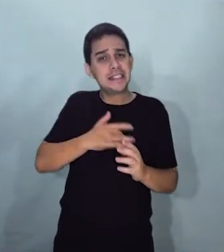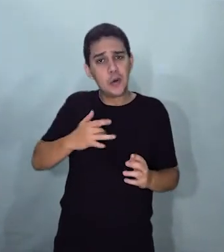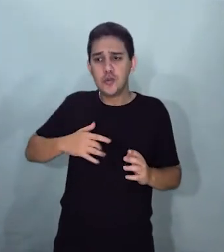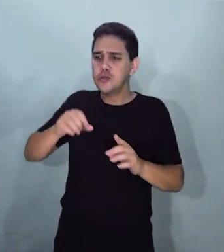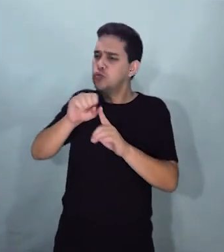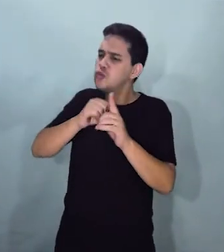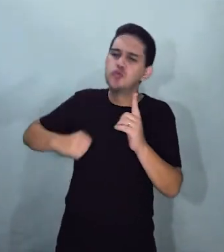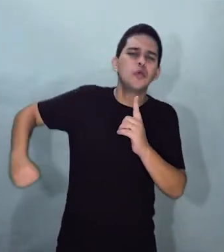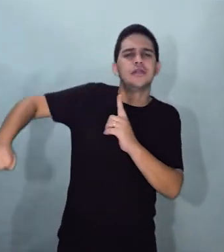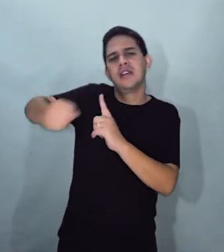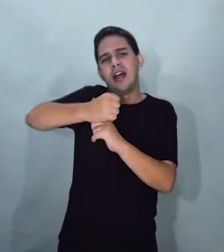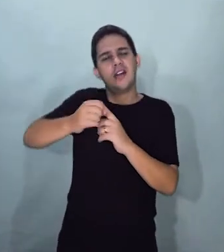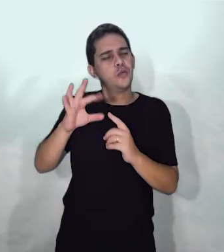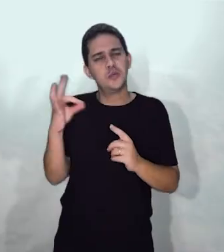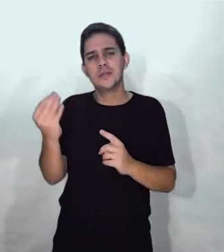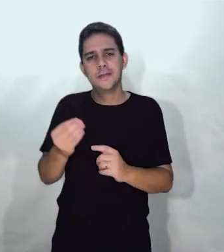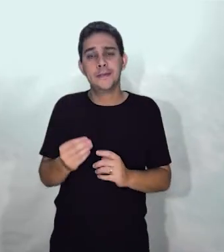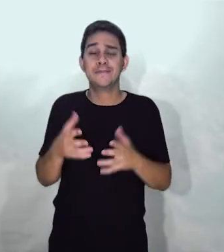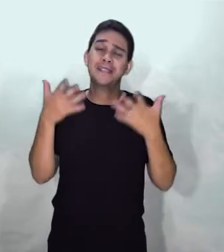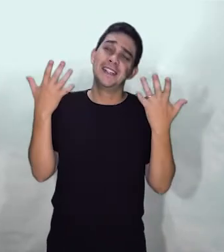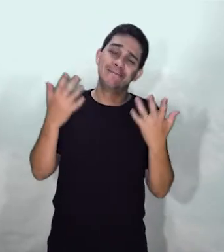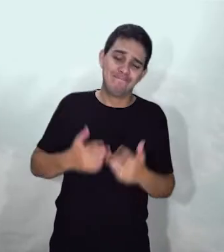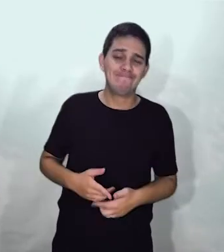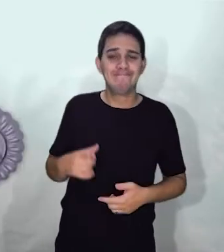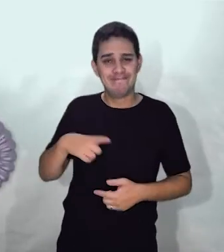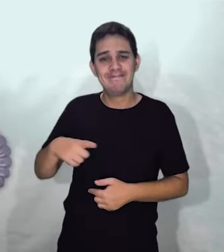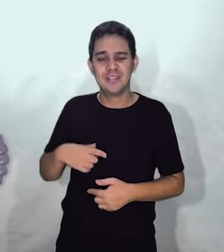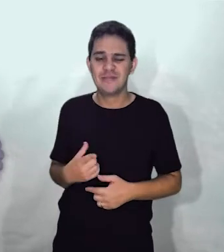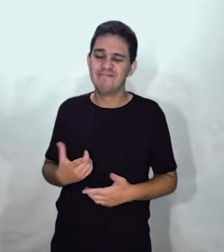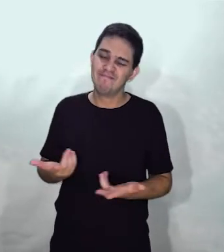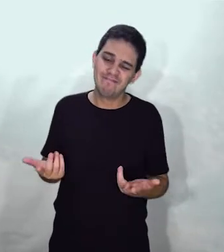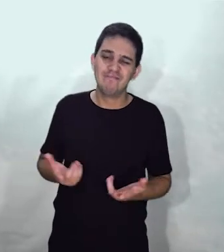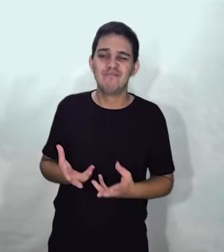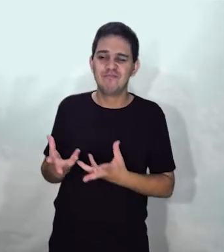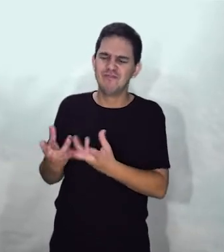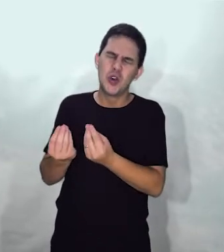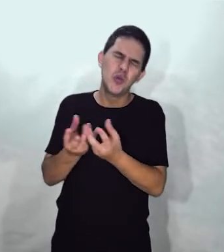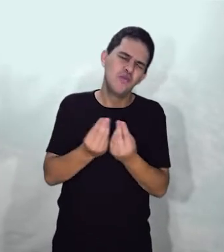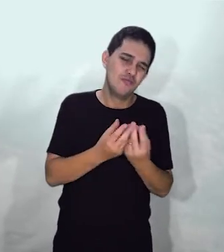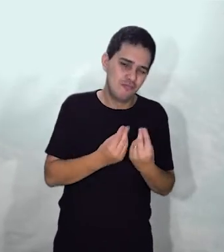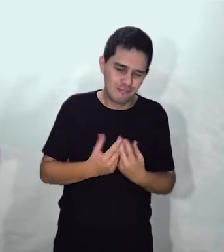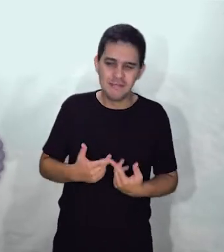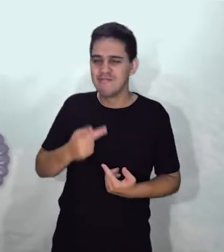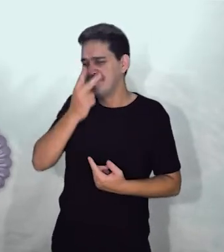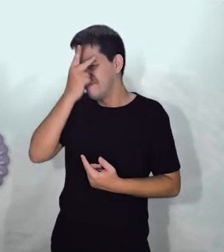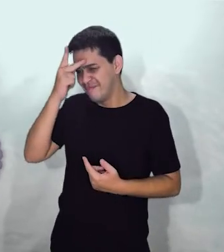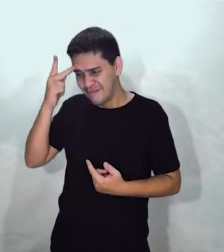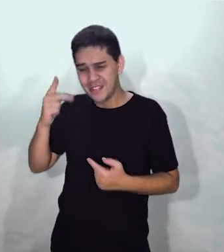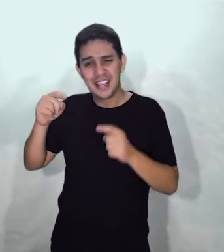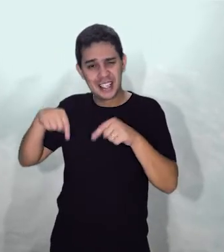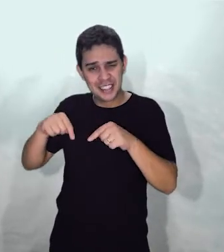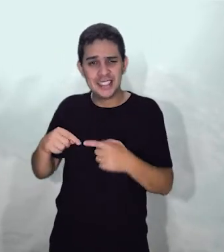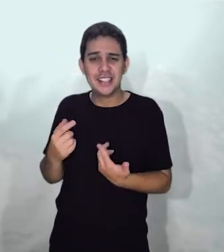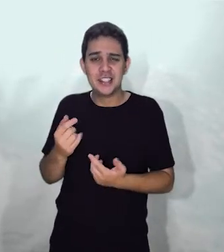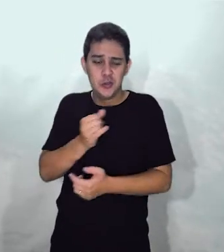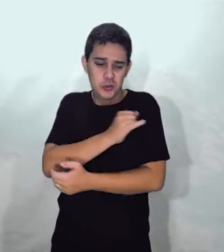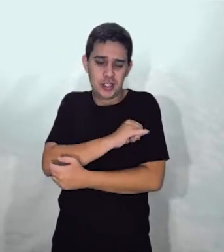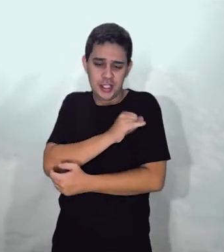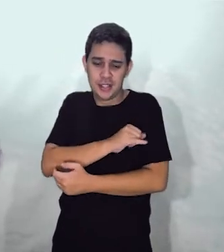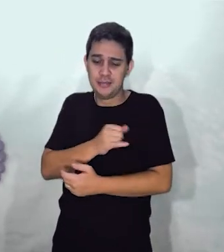Porque, infelizmente, a gente ainda tem uma taxa de subregistro considerável aqui no Rio de